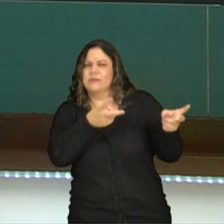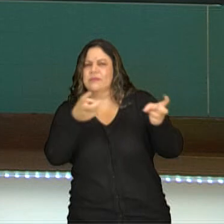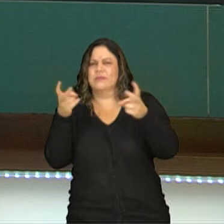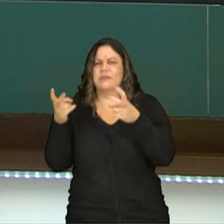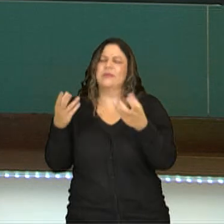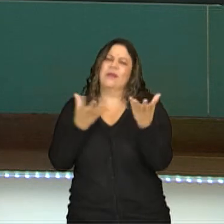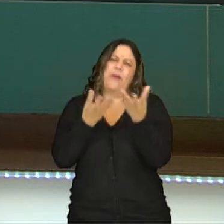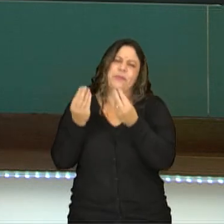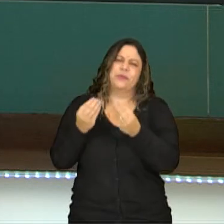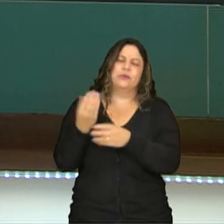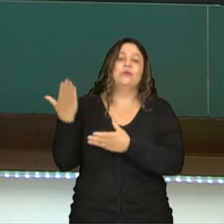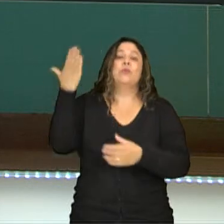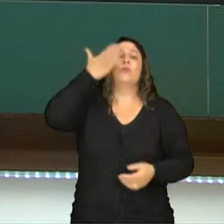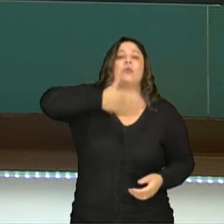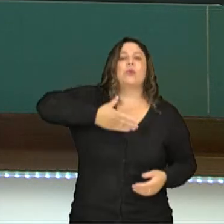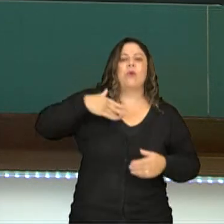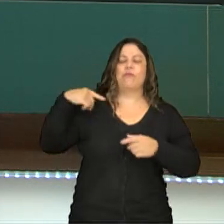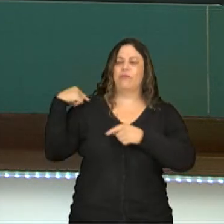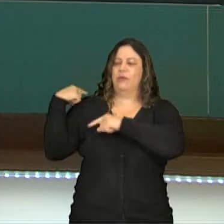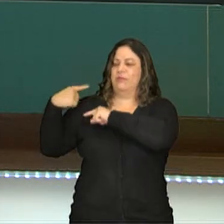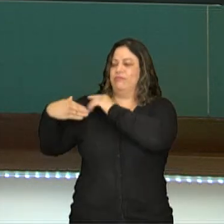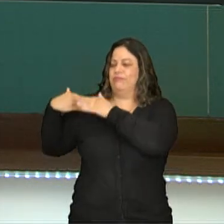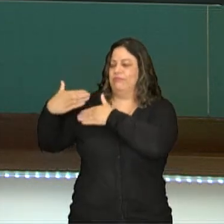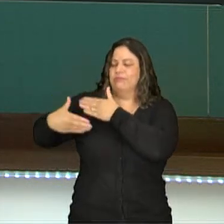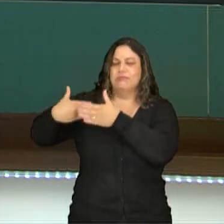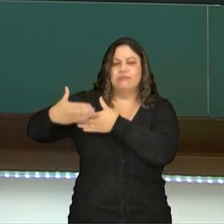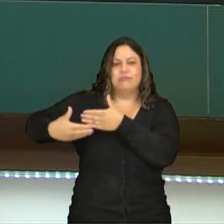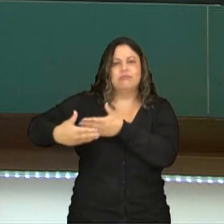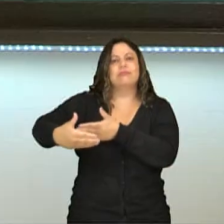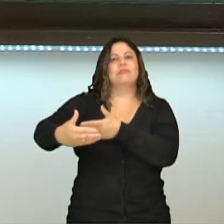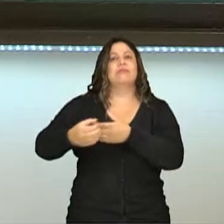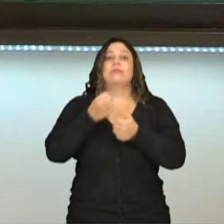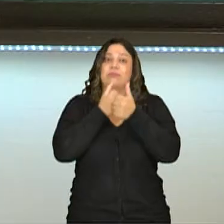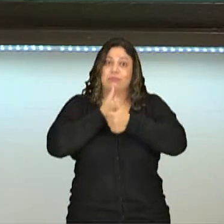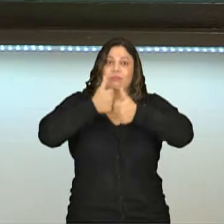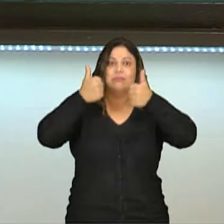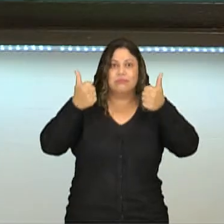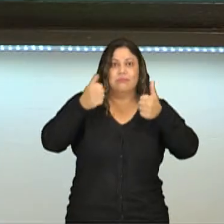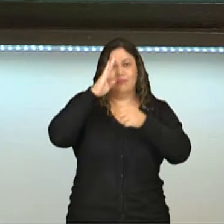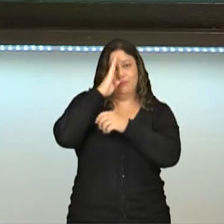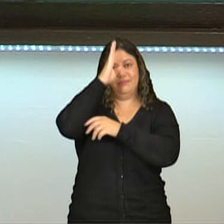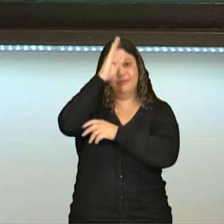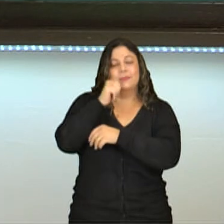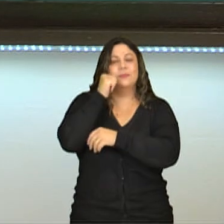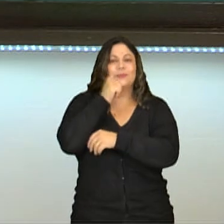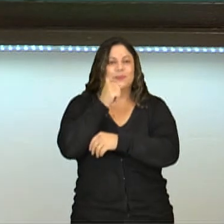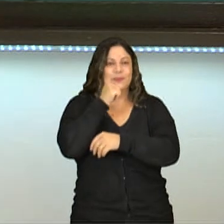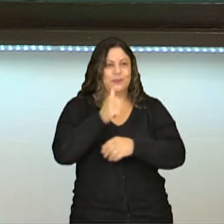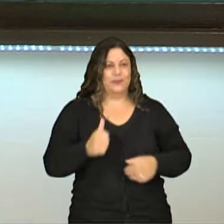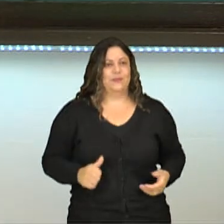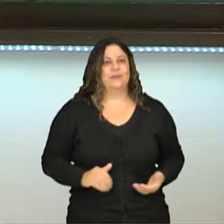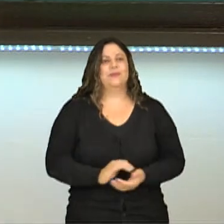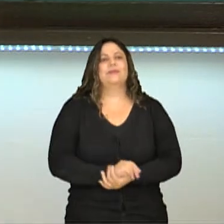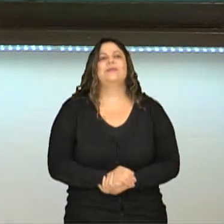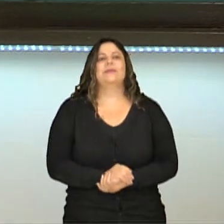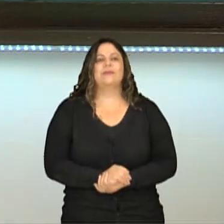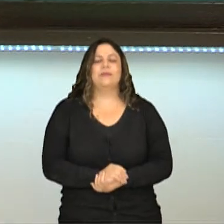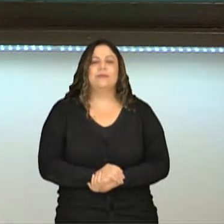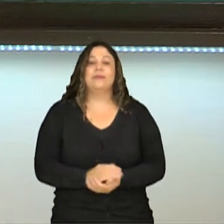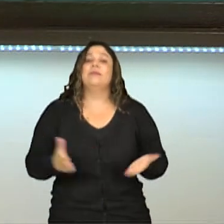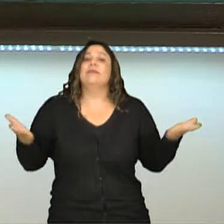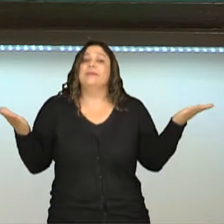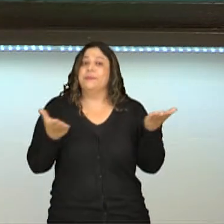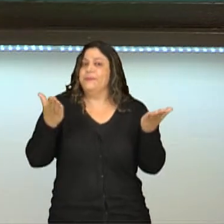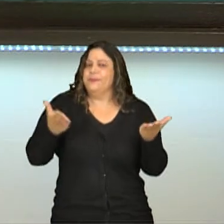Então isso prova que a evolução foi muito benéfica, principalmente para as mulheres. E falando um pouquinho sobre elas, eu trouxe